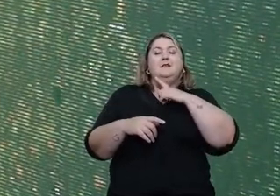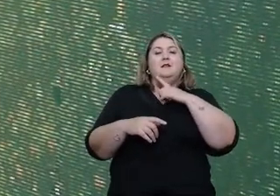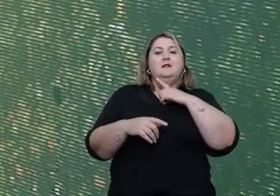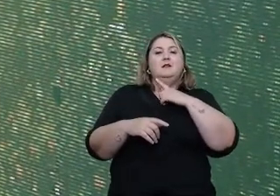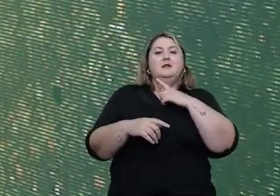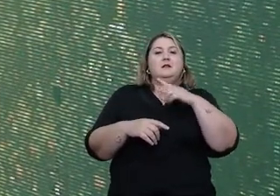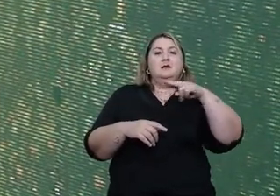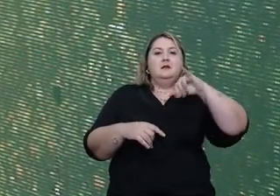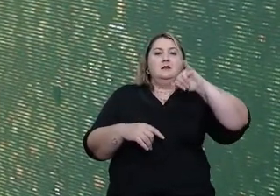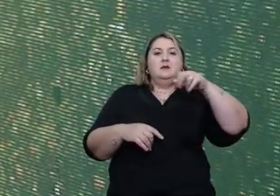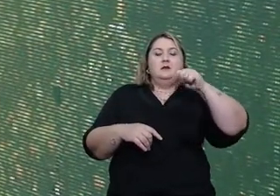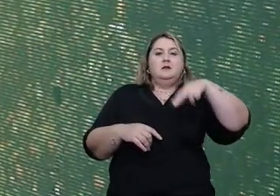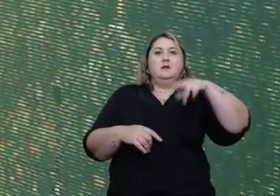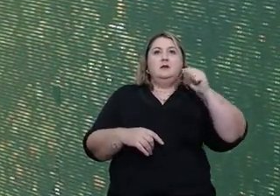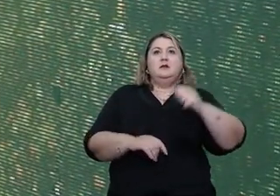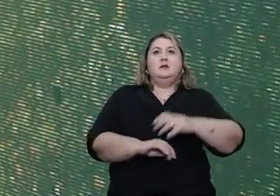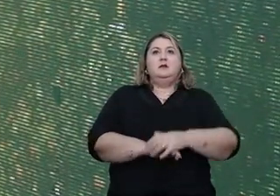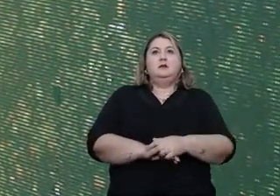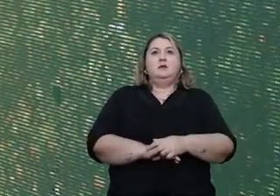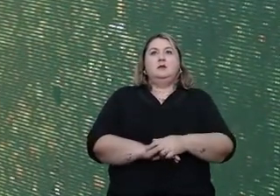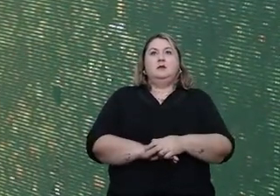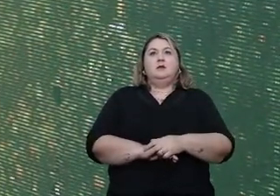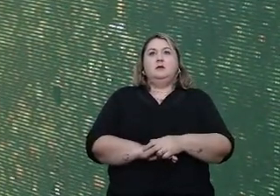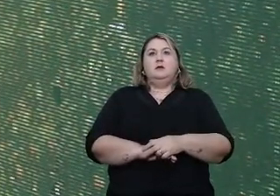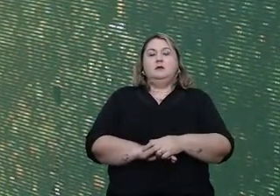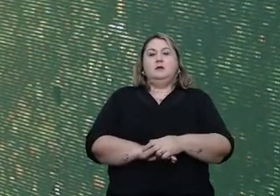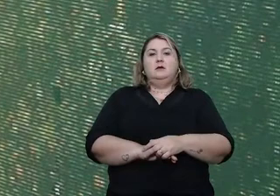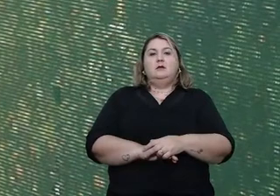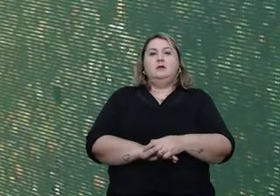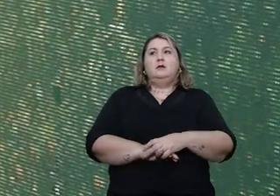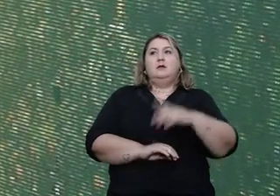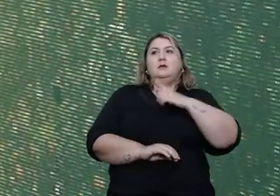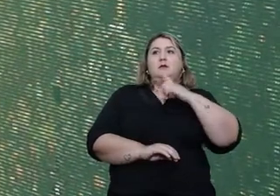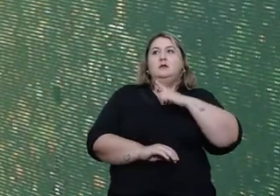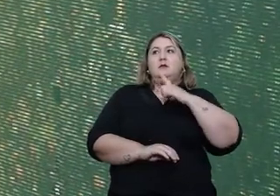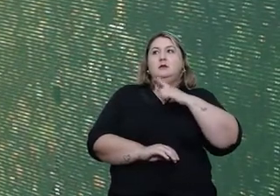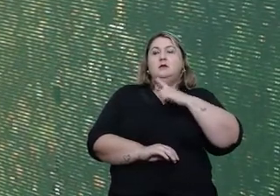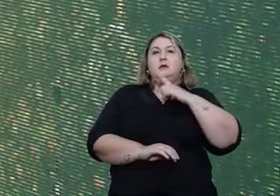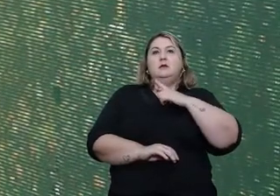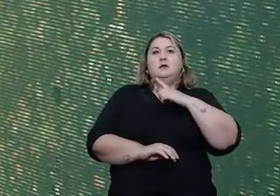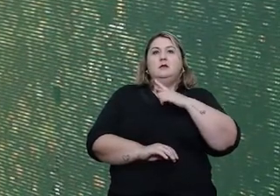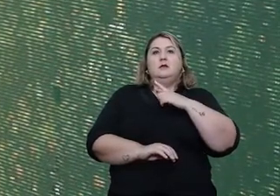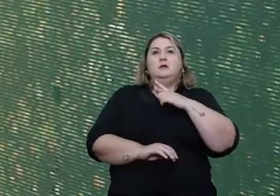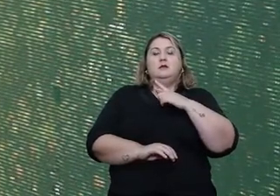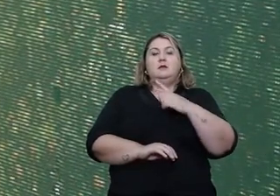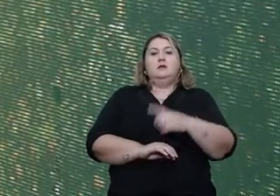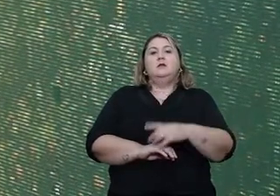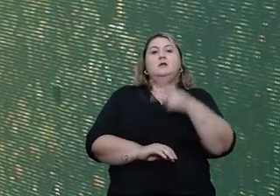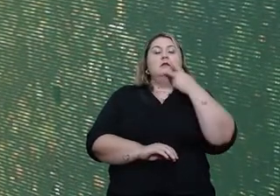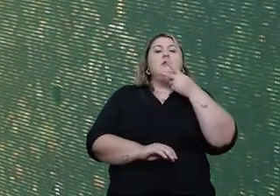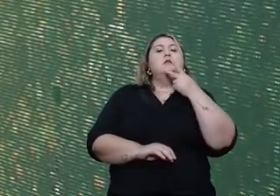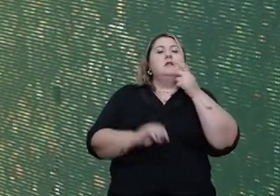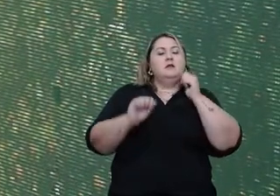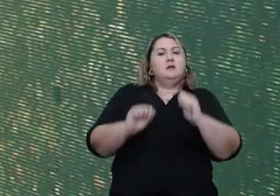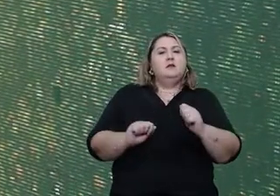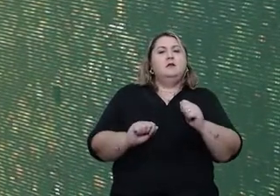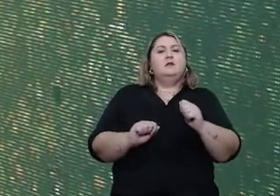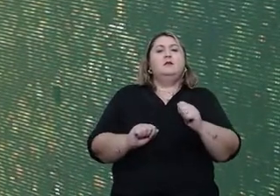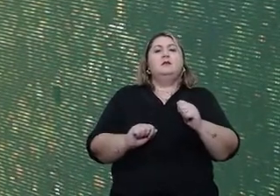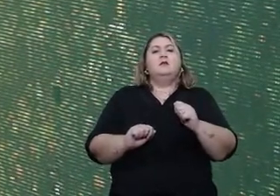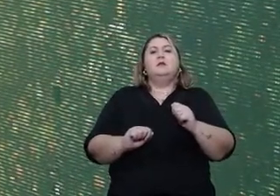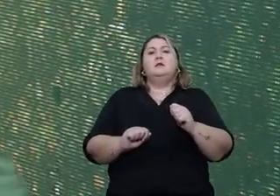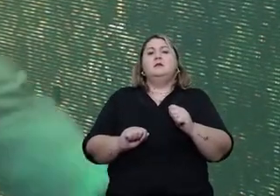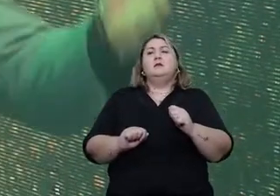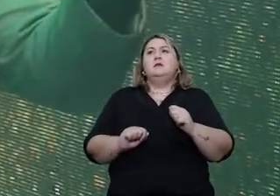tudo. A Jana, Marcel, Raulzinho. Aí, mastigando água que nós estamos aqui. O Ricardo está falando. Top, top, top. José